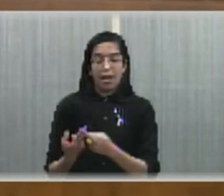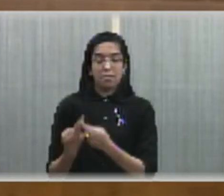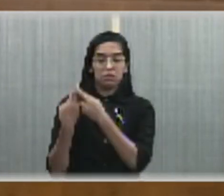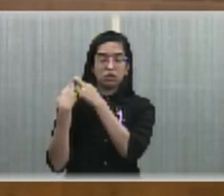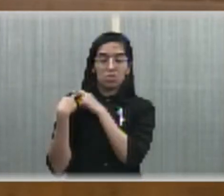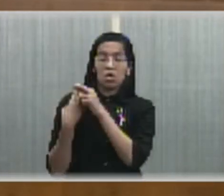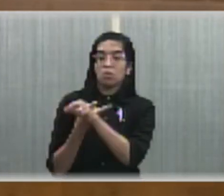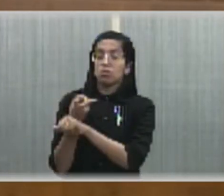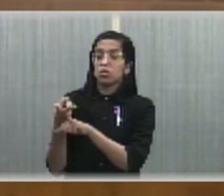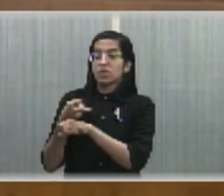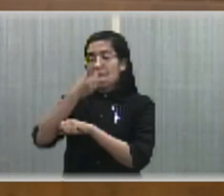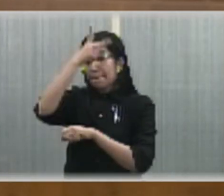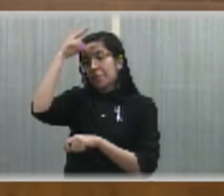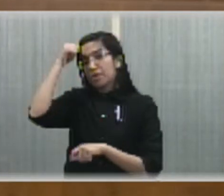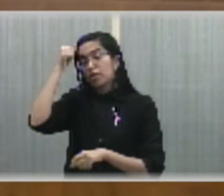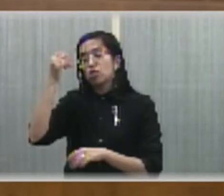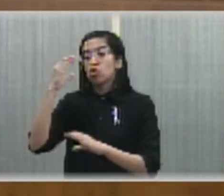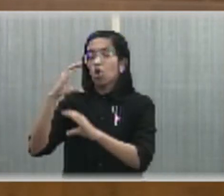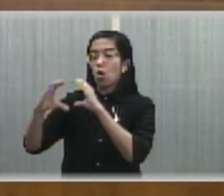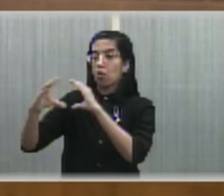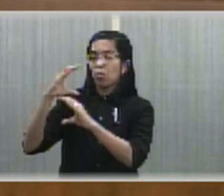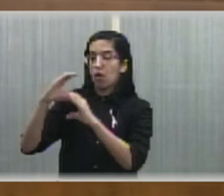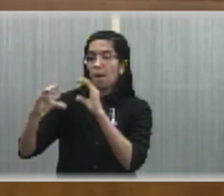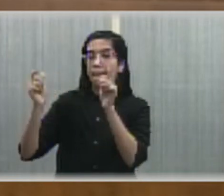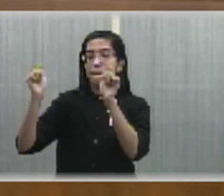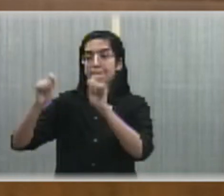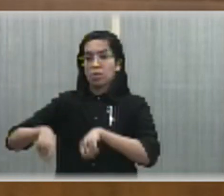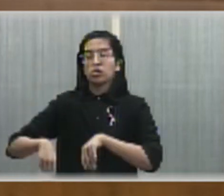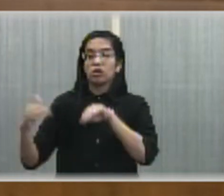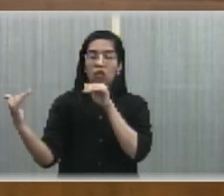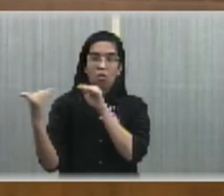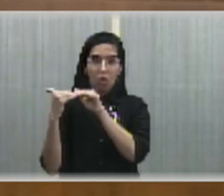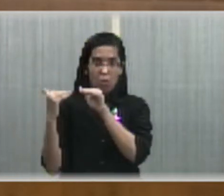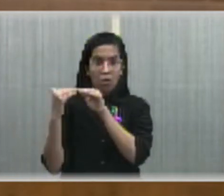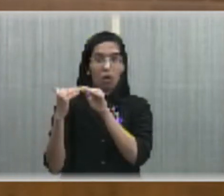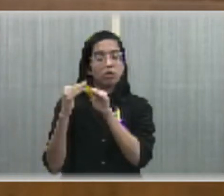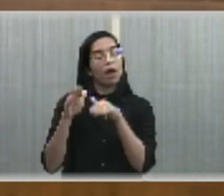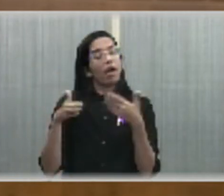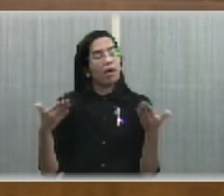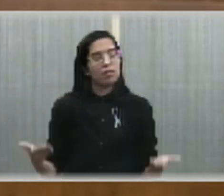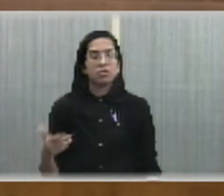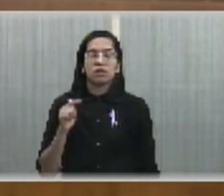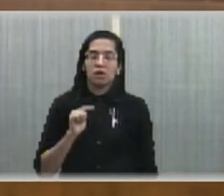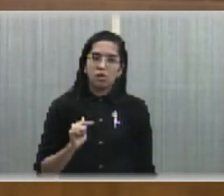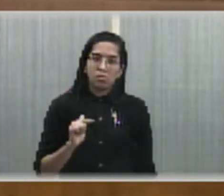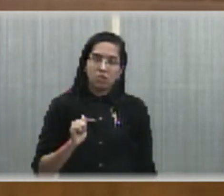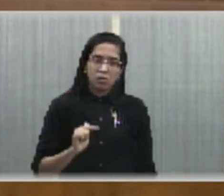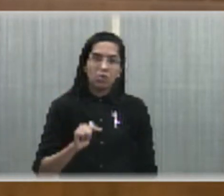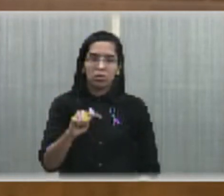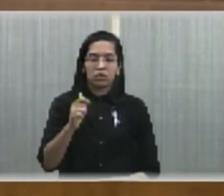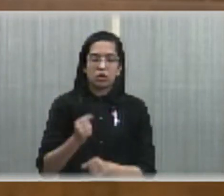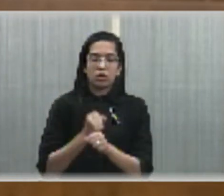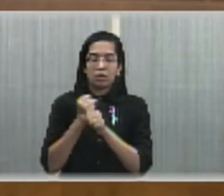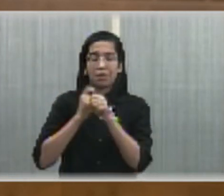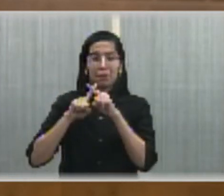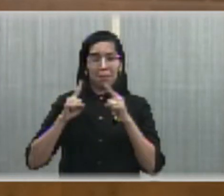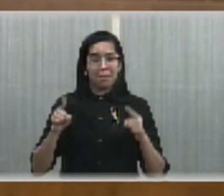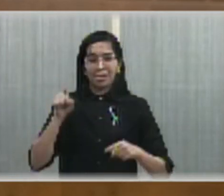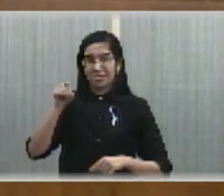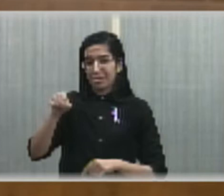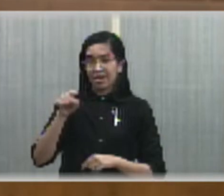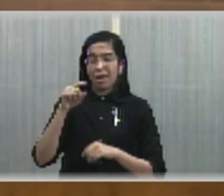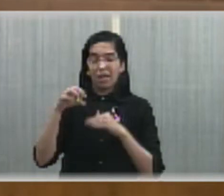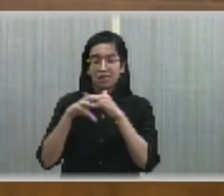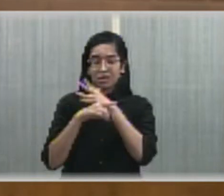que o município forneça essa anuência. E lá em Porto Alegre do Piauí nunca houve essa